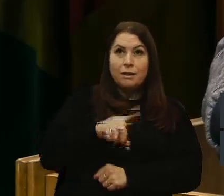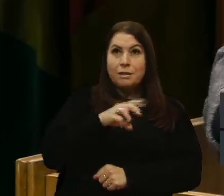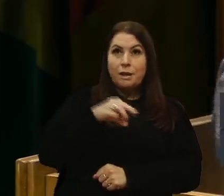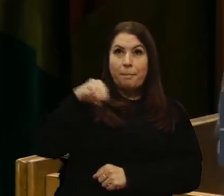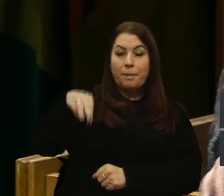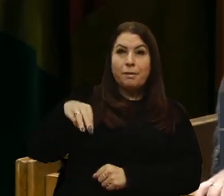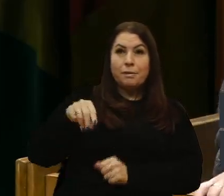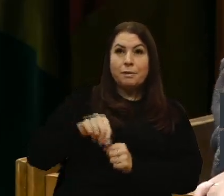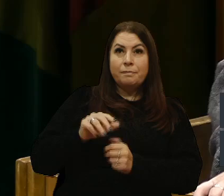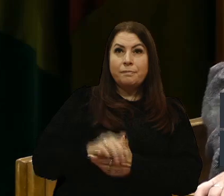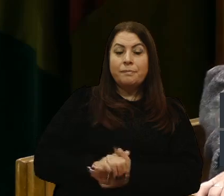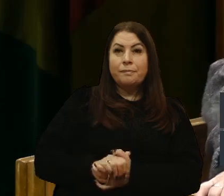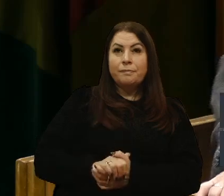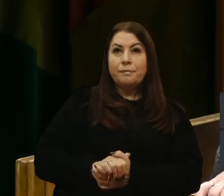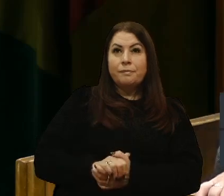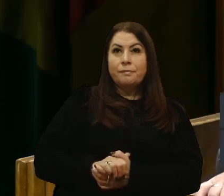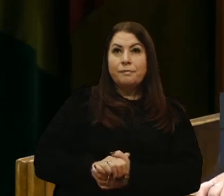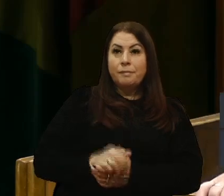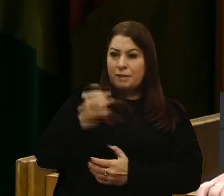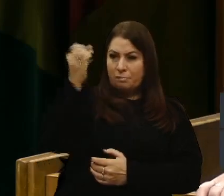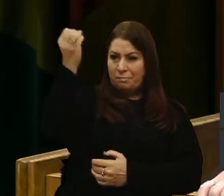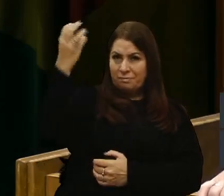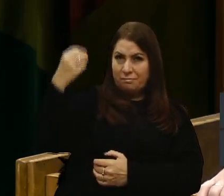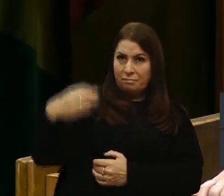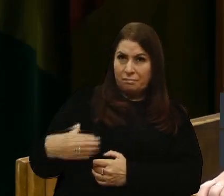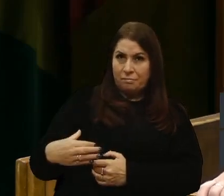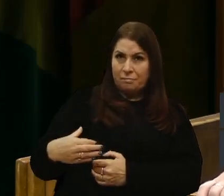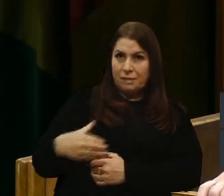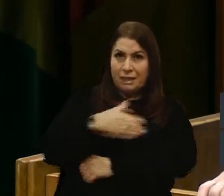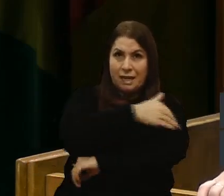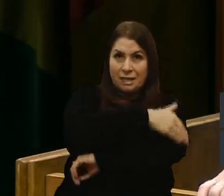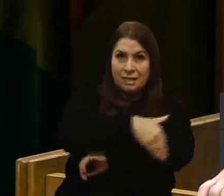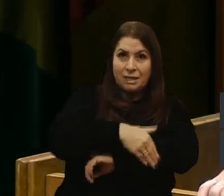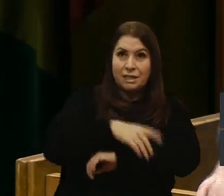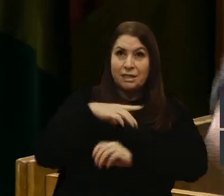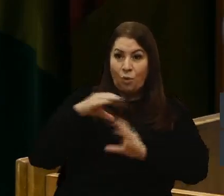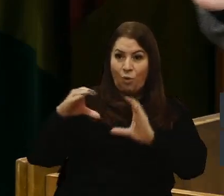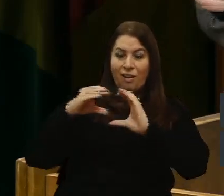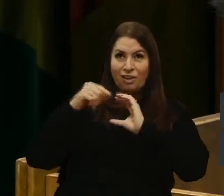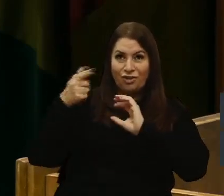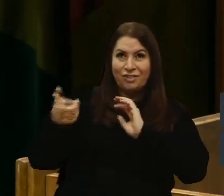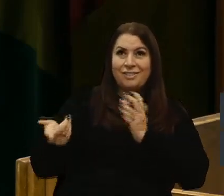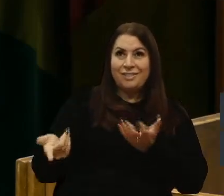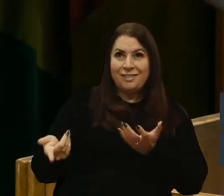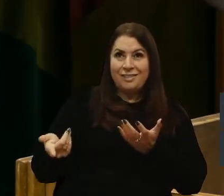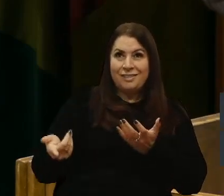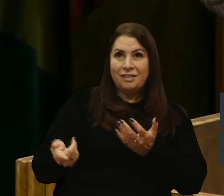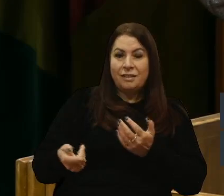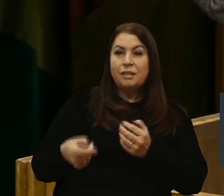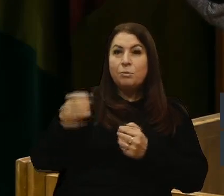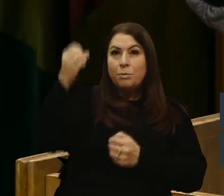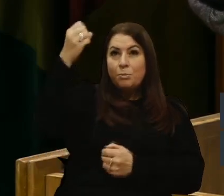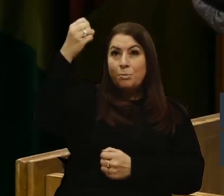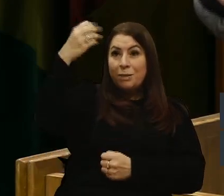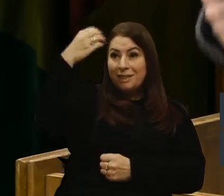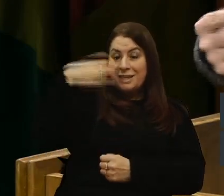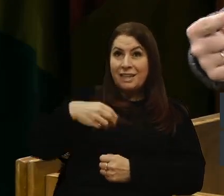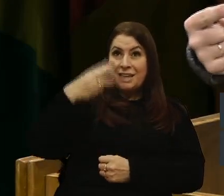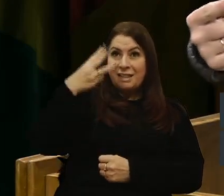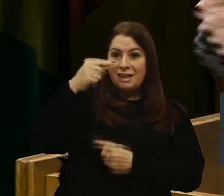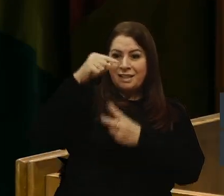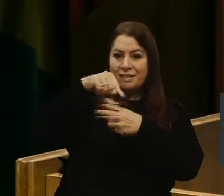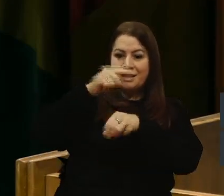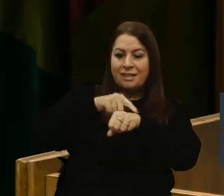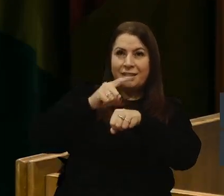se colocar uma sinaleira na esquina do lanche. E uma sinaleira de 3 tempos, vereadora Sandra. Não é